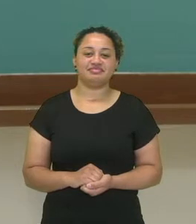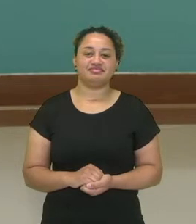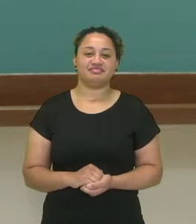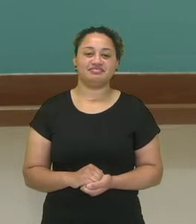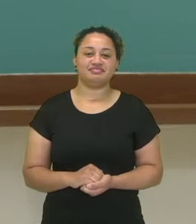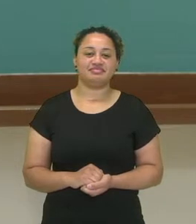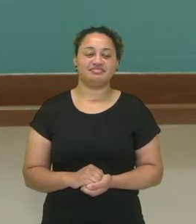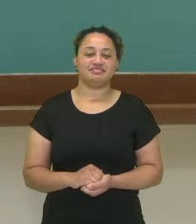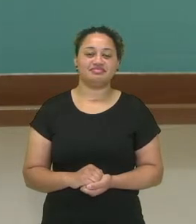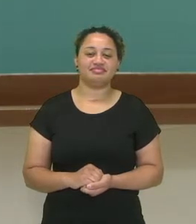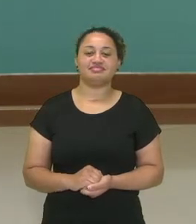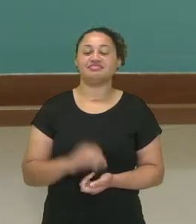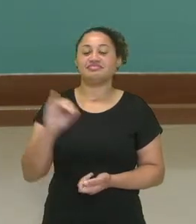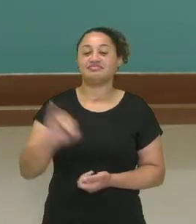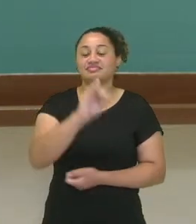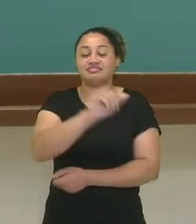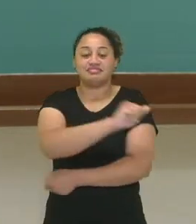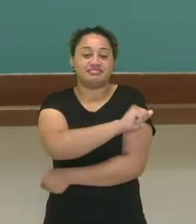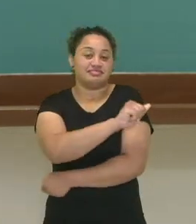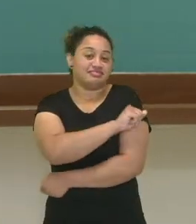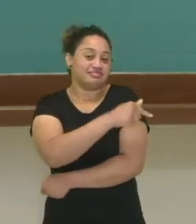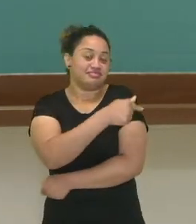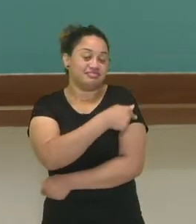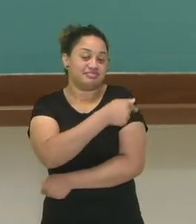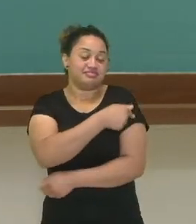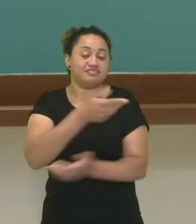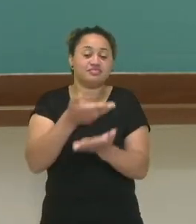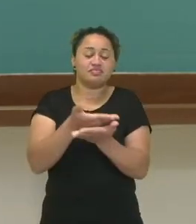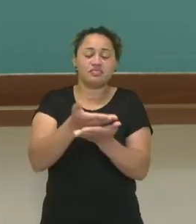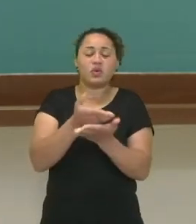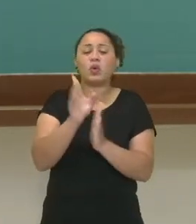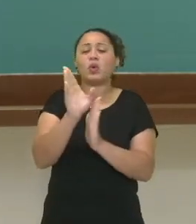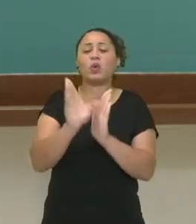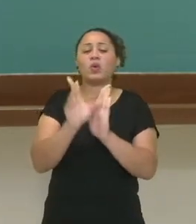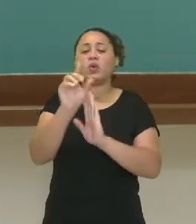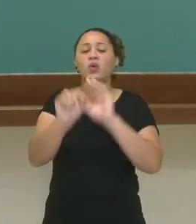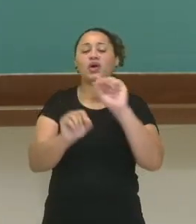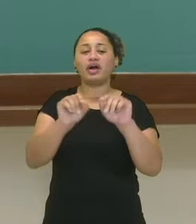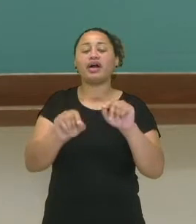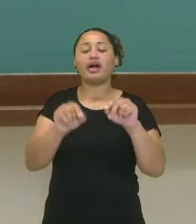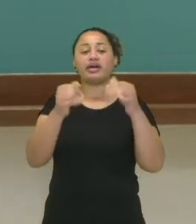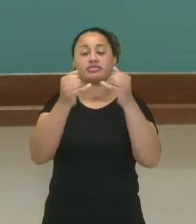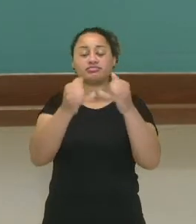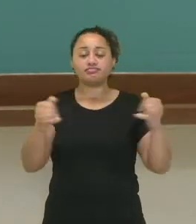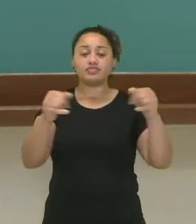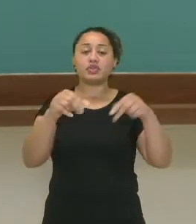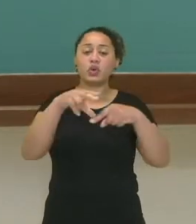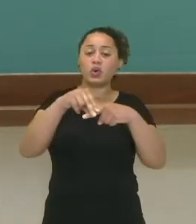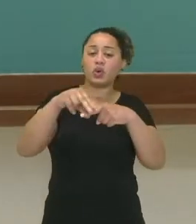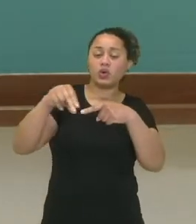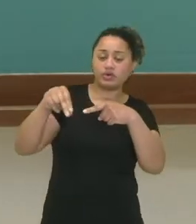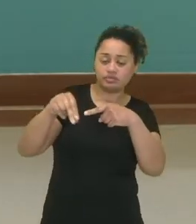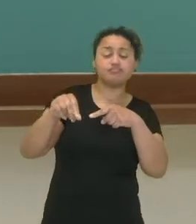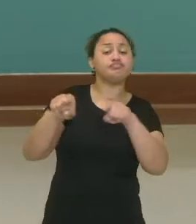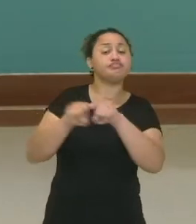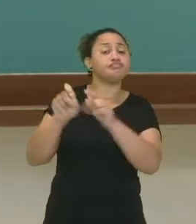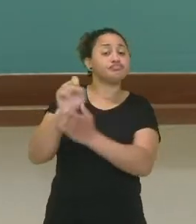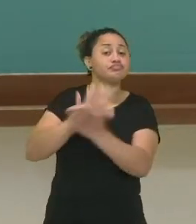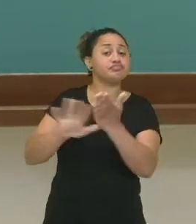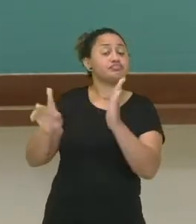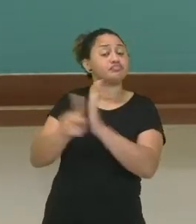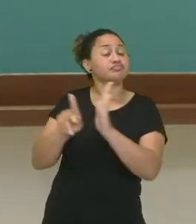Olá, estudantes do 7º ano. Nessa aula nós vamos falar sobre cordel, xilogravura e